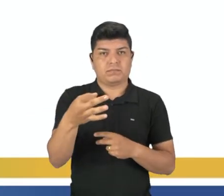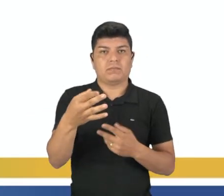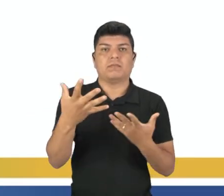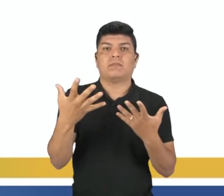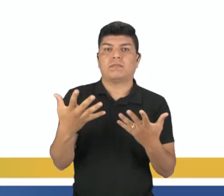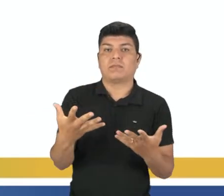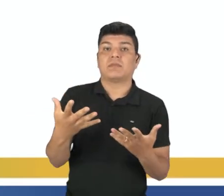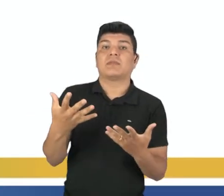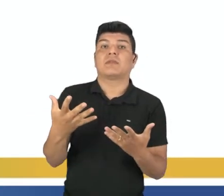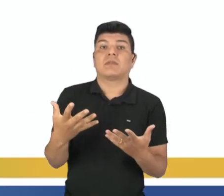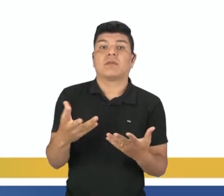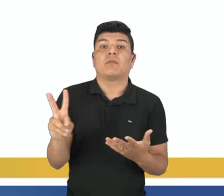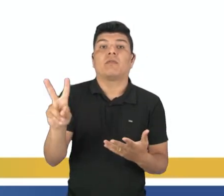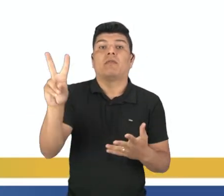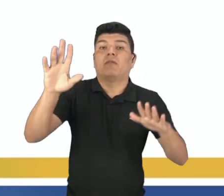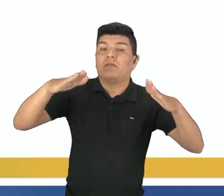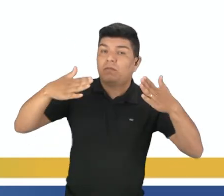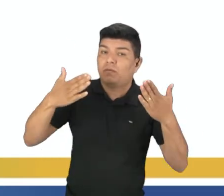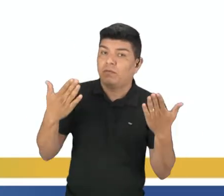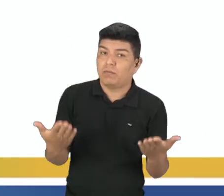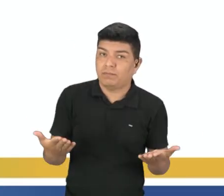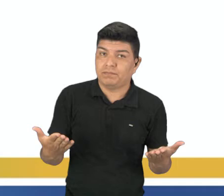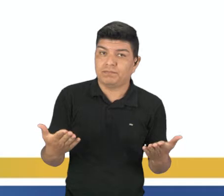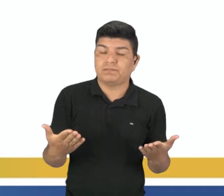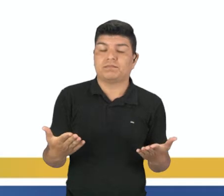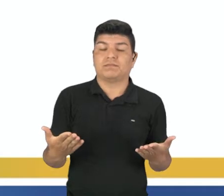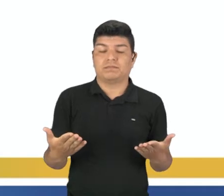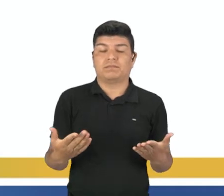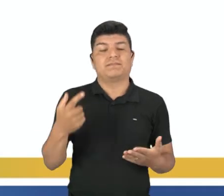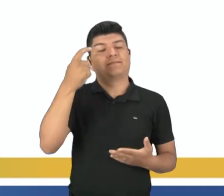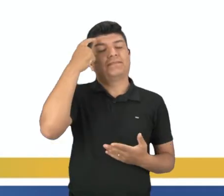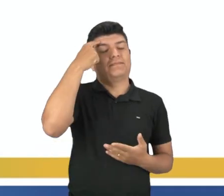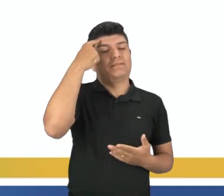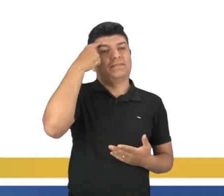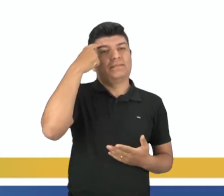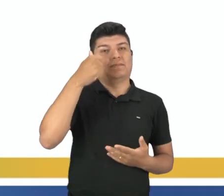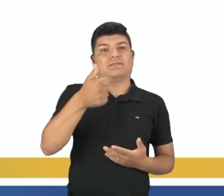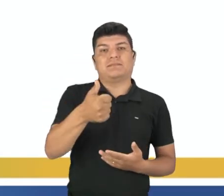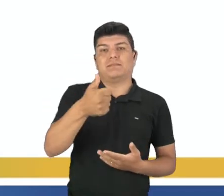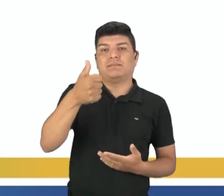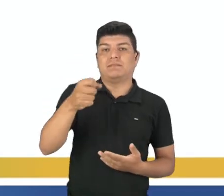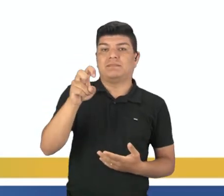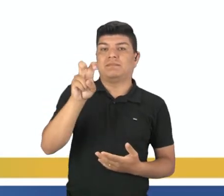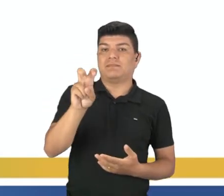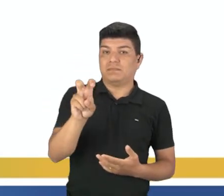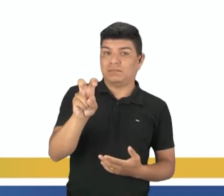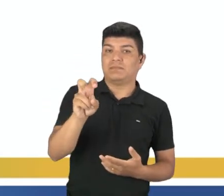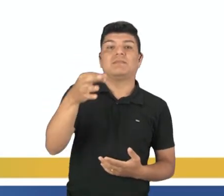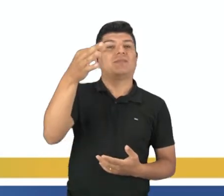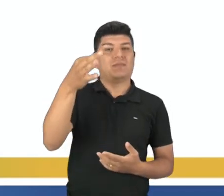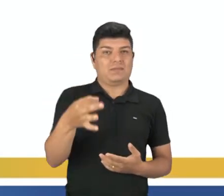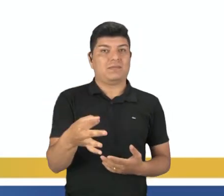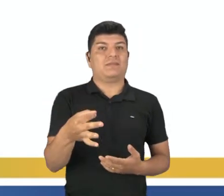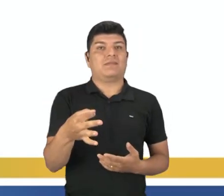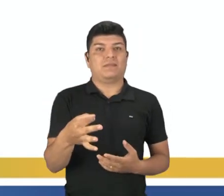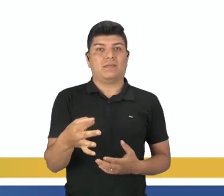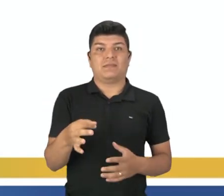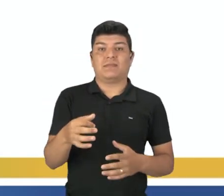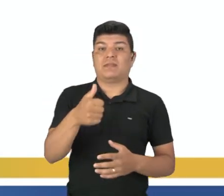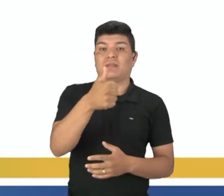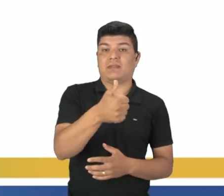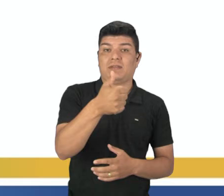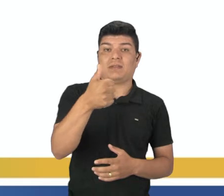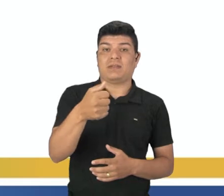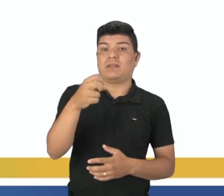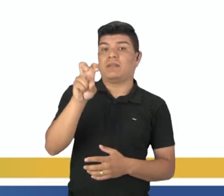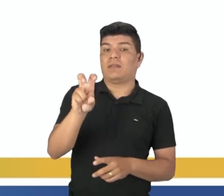vai trazer para você que valor? Muito bem, se você pensou que era 115, né, você acertou. Então, desses 115,